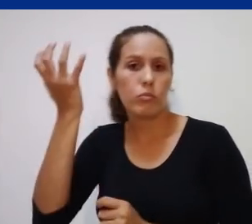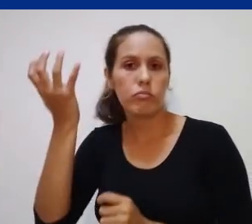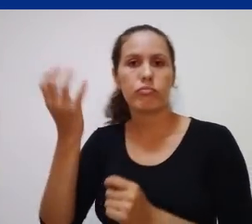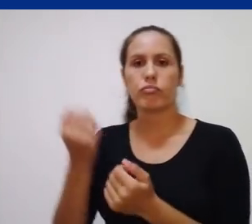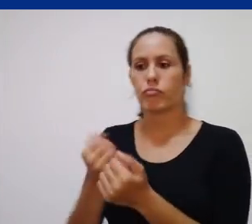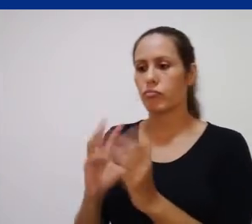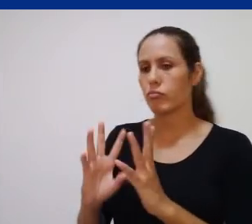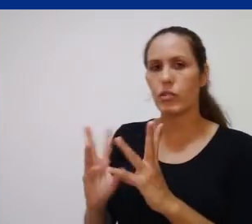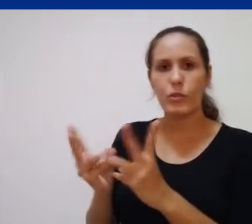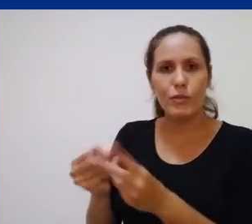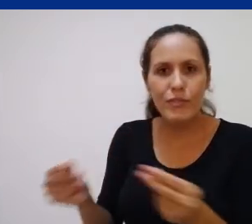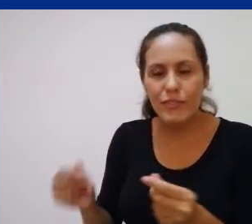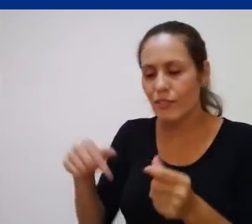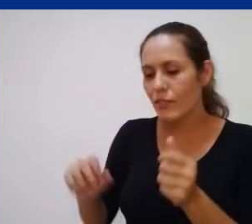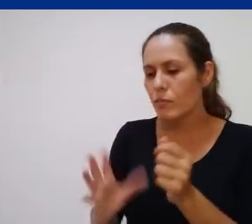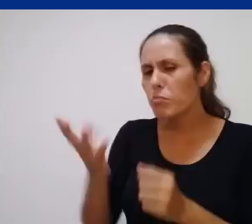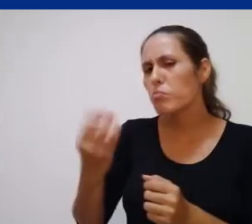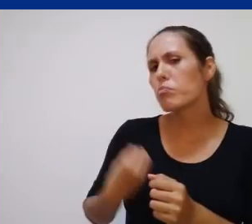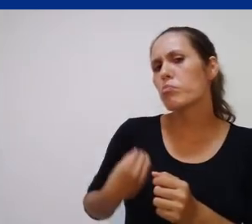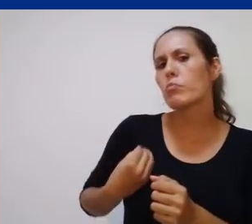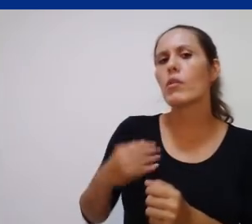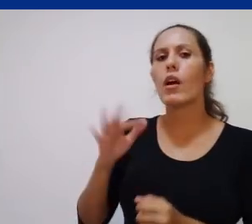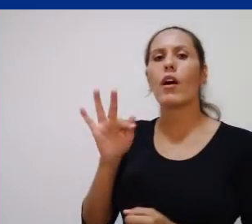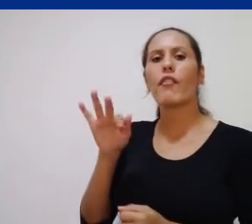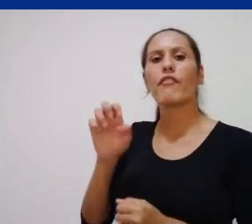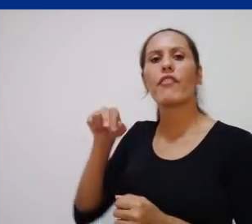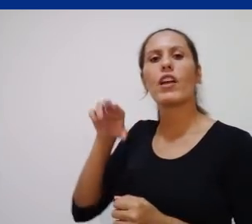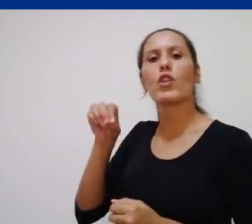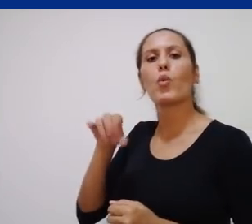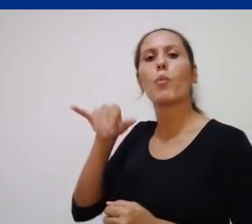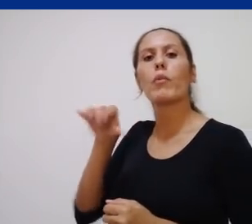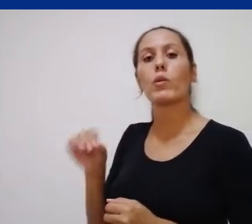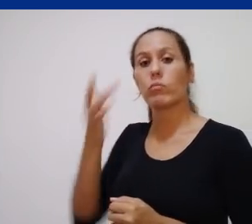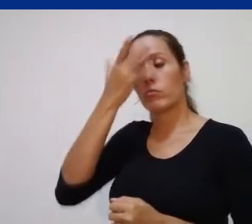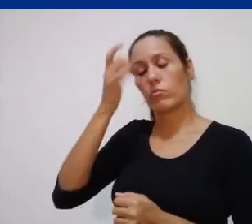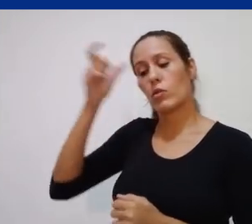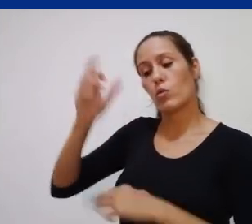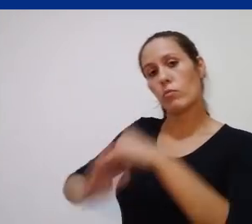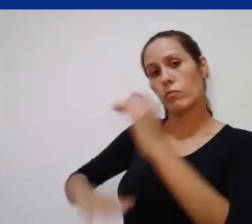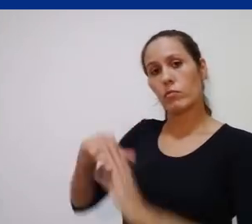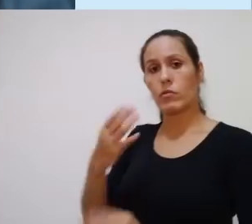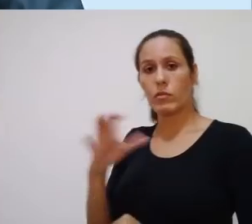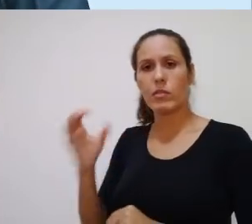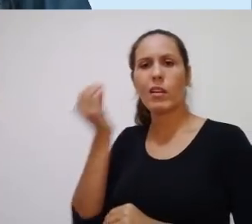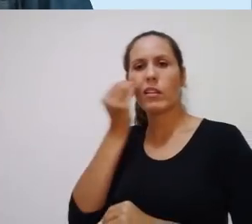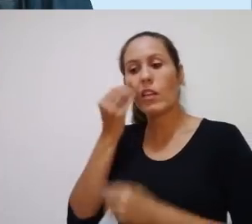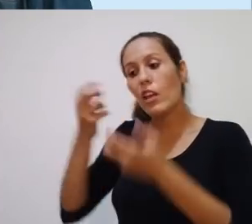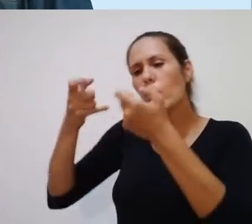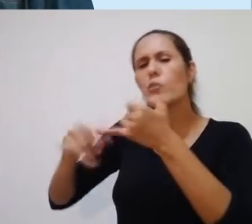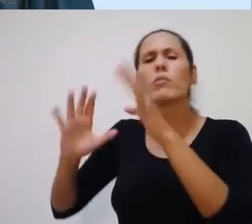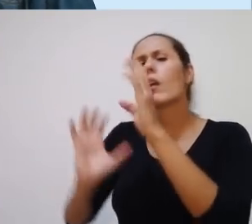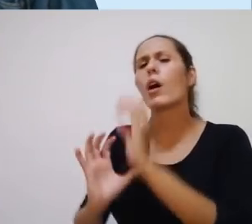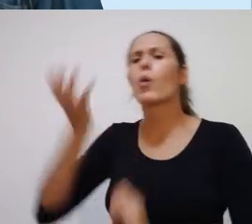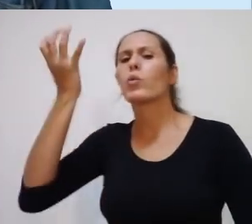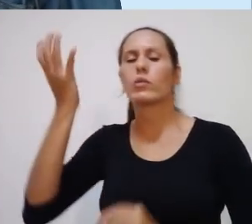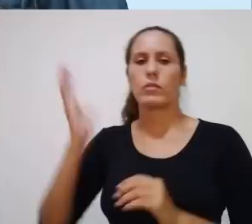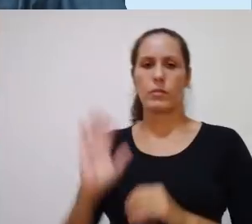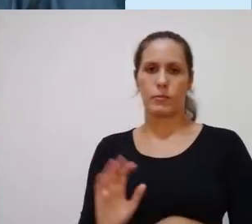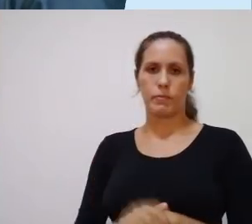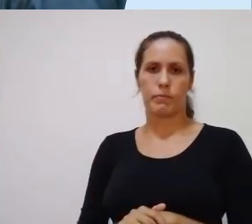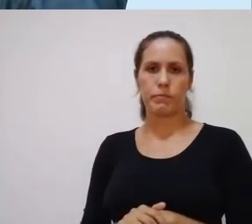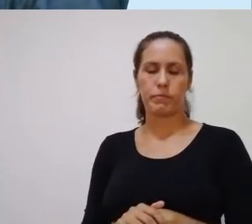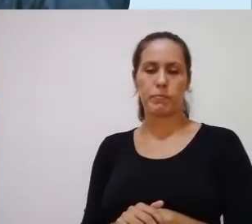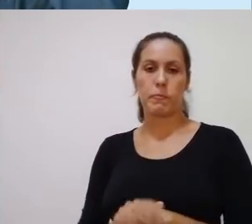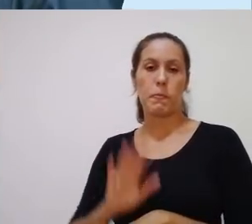esse tipo de pesquisa, os cientistas tentam explicar algo que está acontecendo no momento. Então, quanto aos